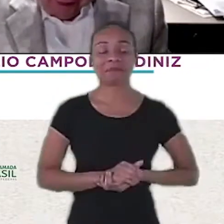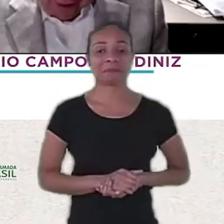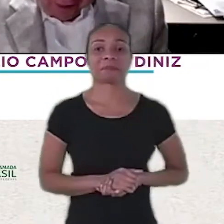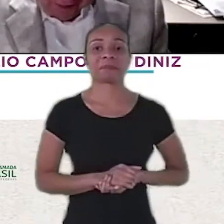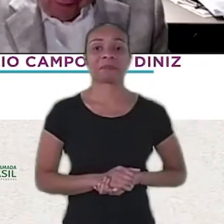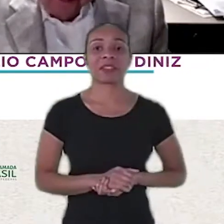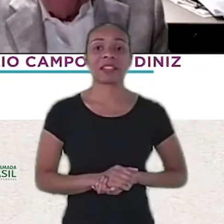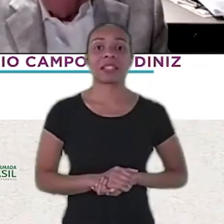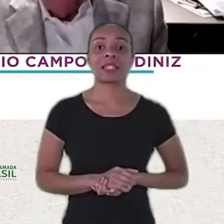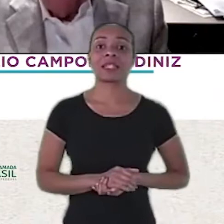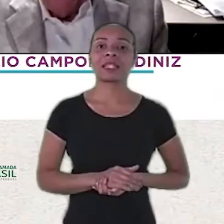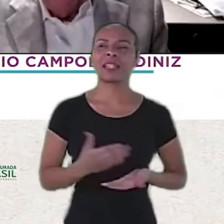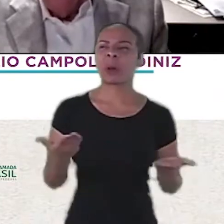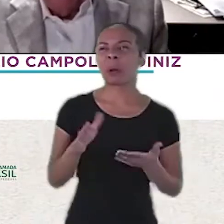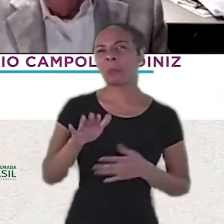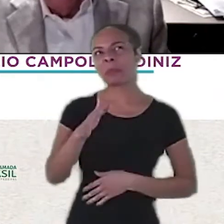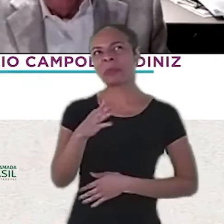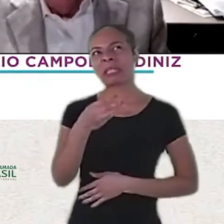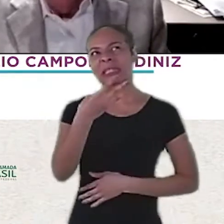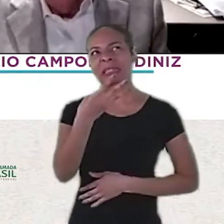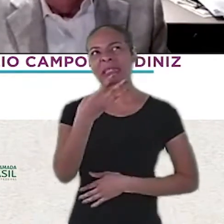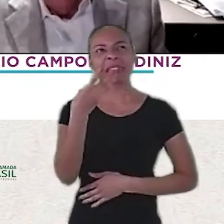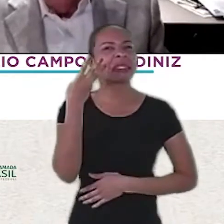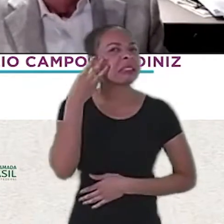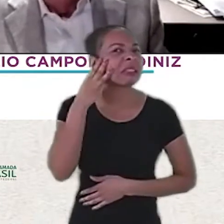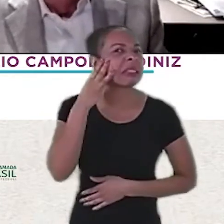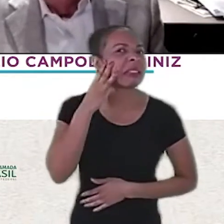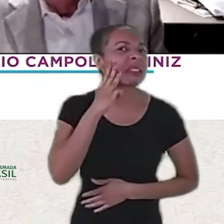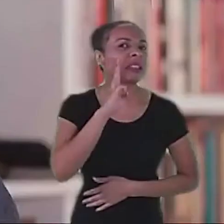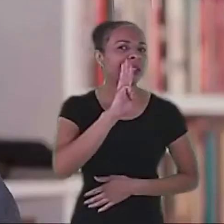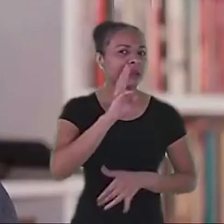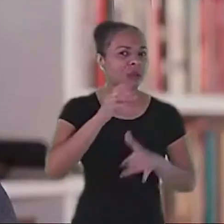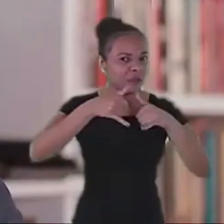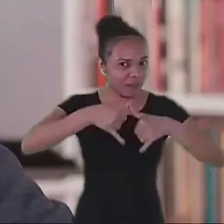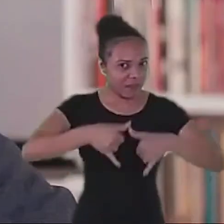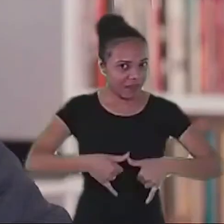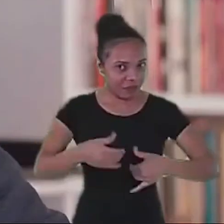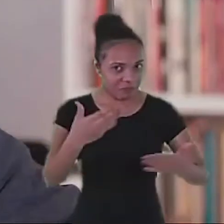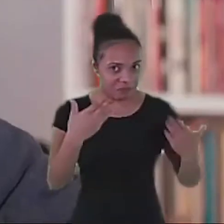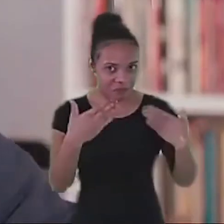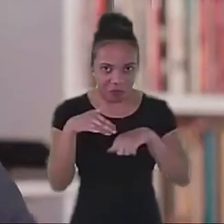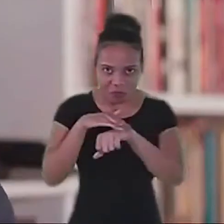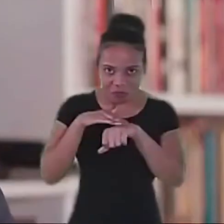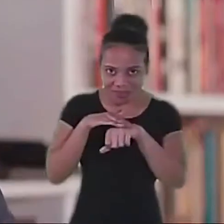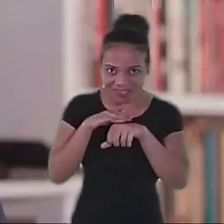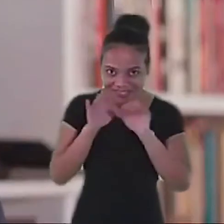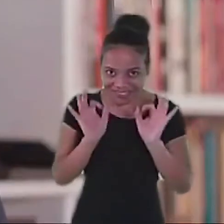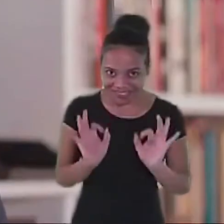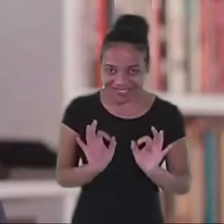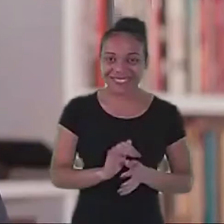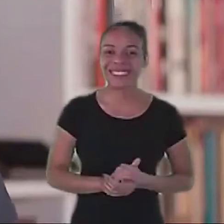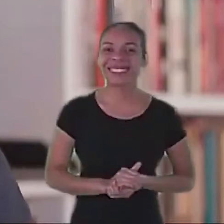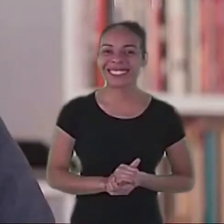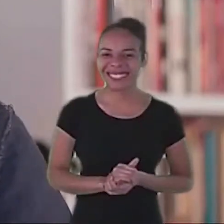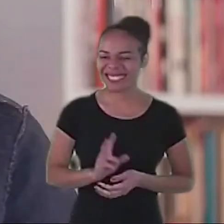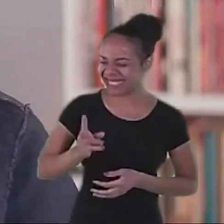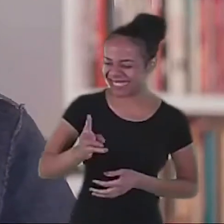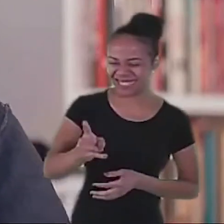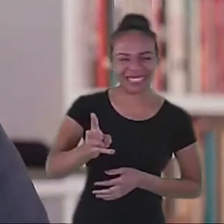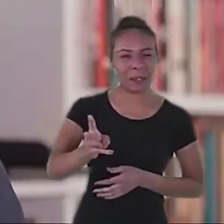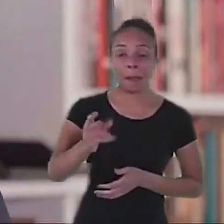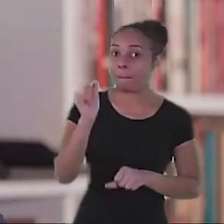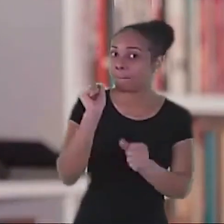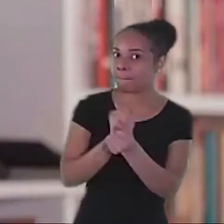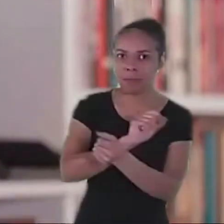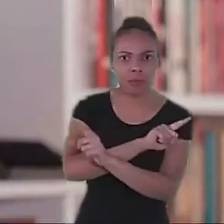por aqui uns 3 dias seguidos, sem parar. Porque se fôssemos considerar ponto a ponto